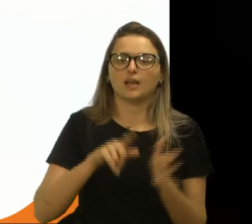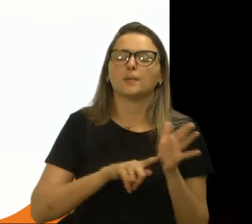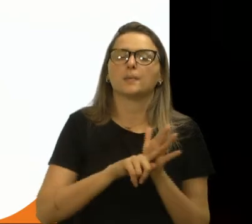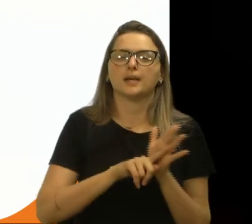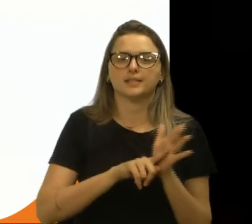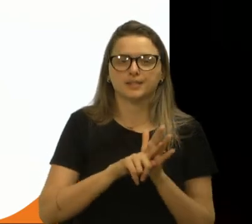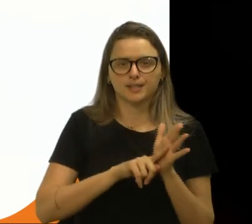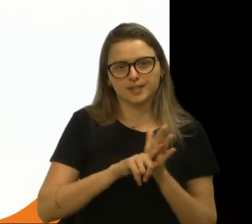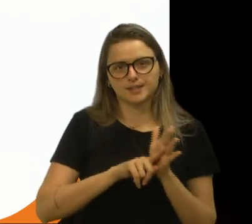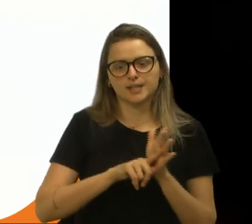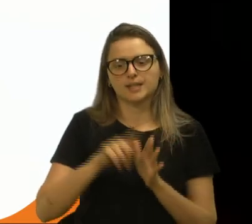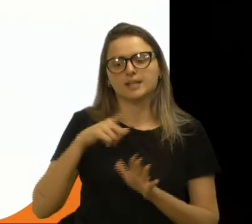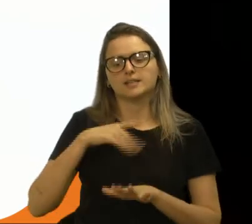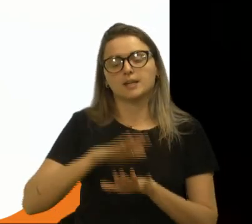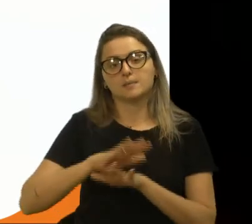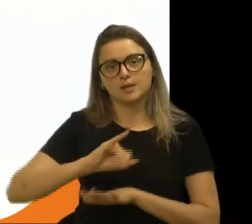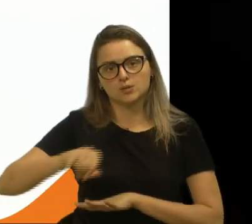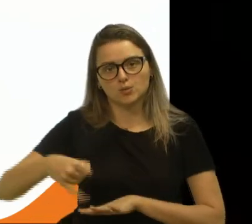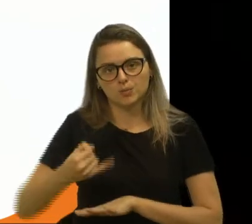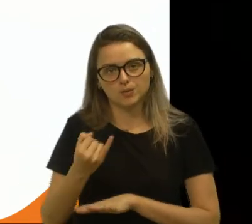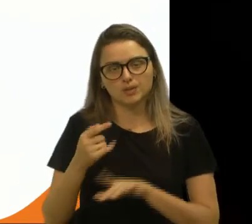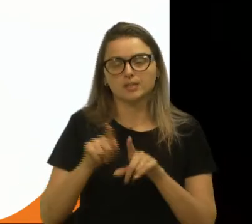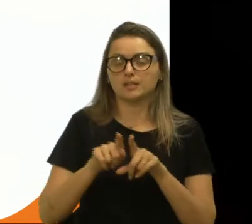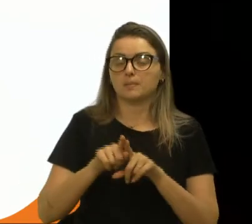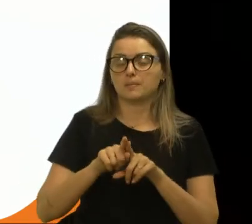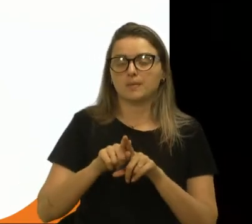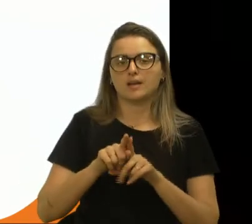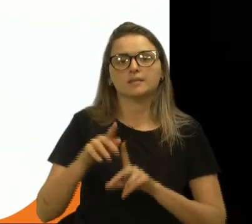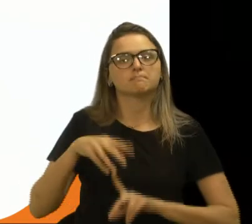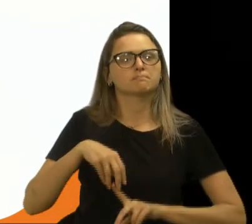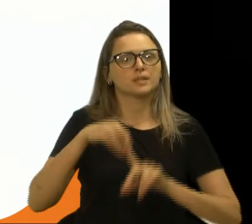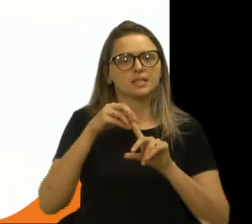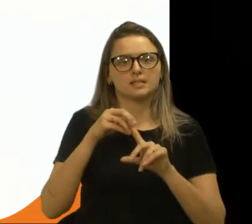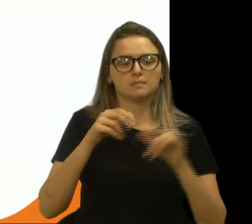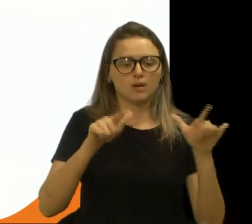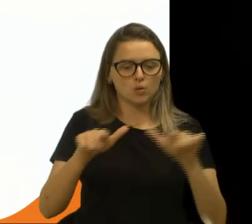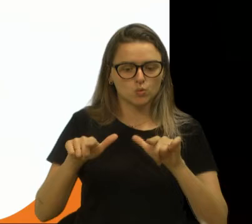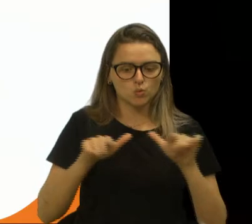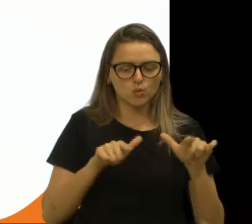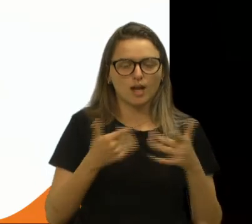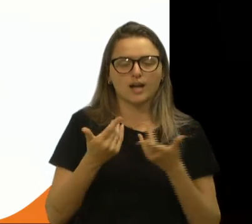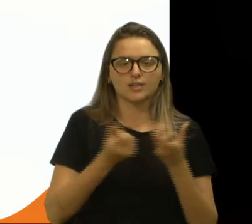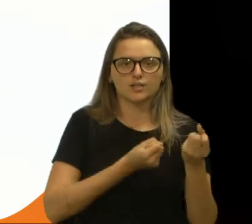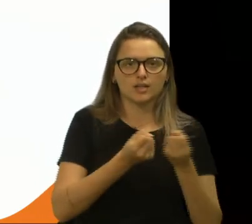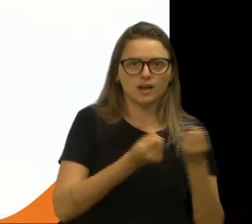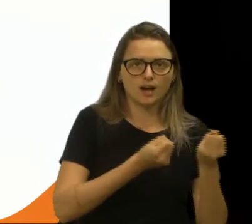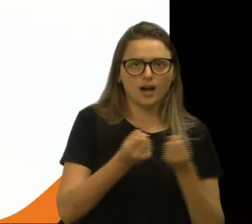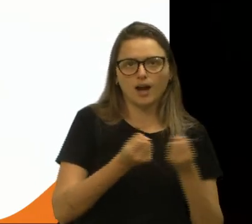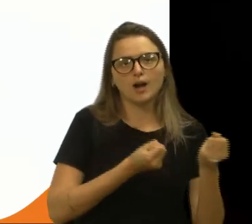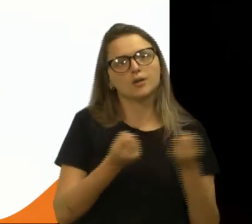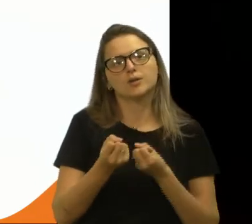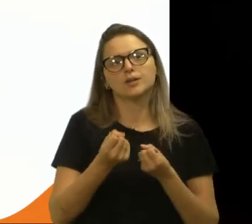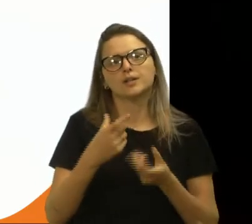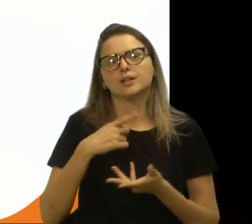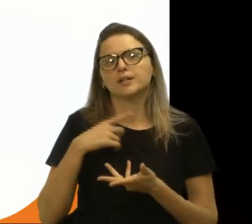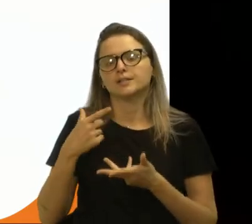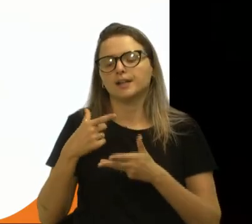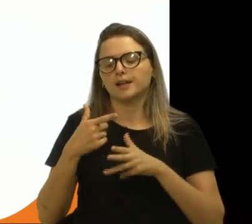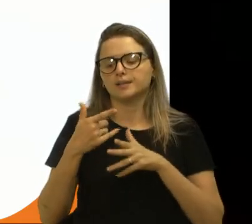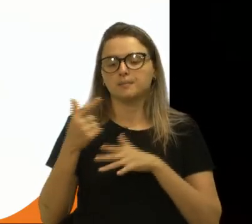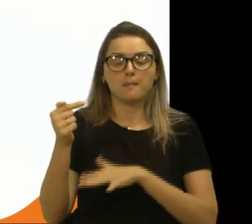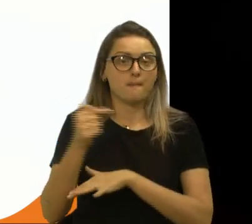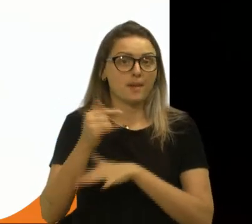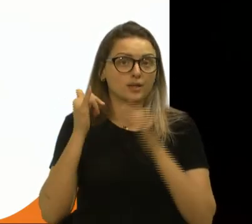mais oportunidade, tem priorizado os espaços de carros motorizados em detrimento de transporte